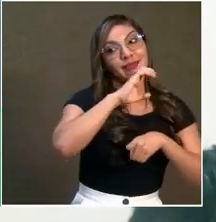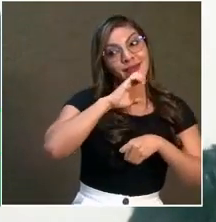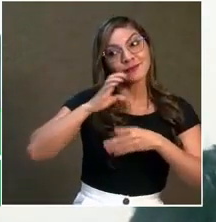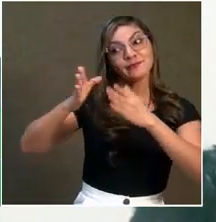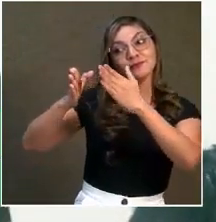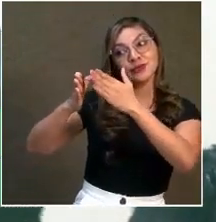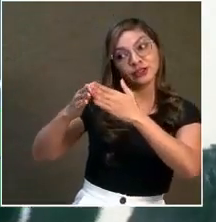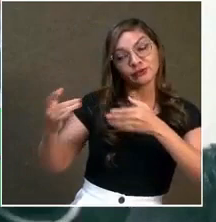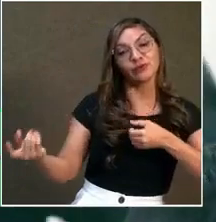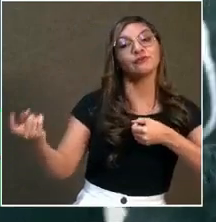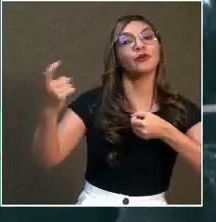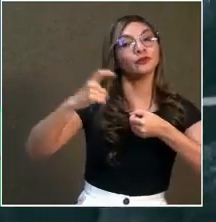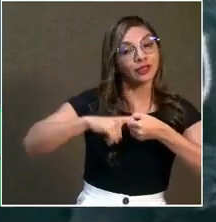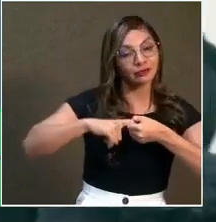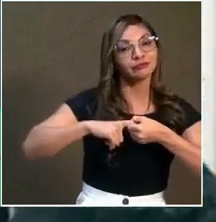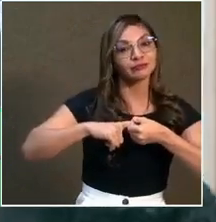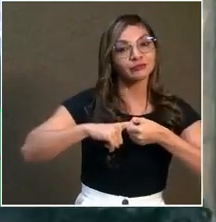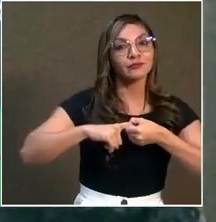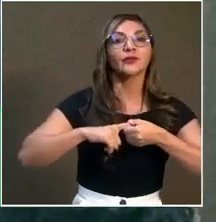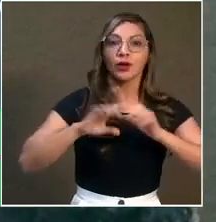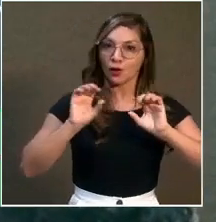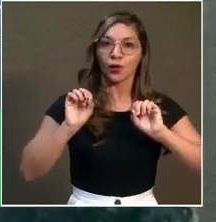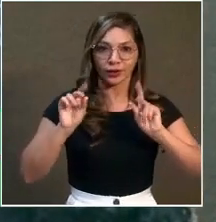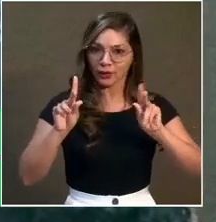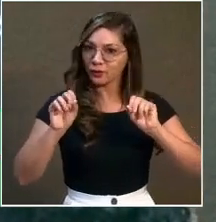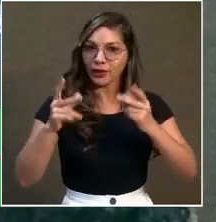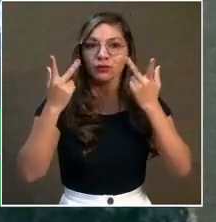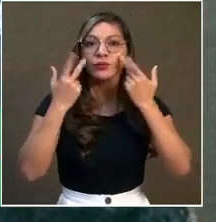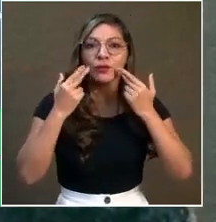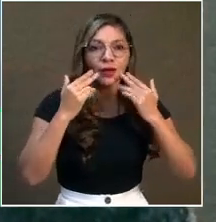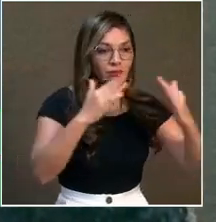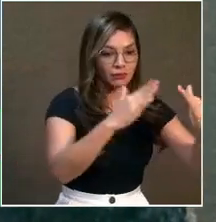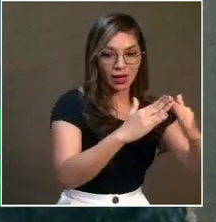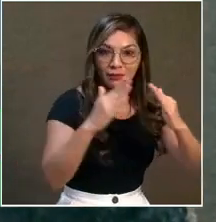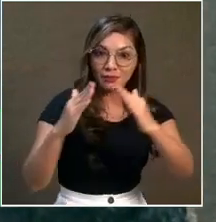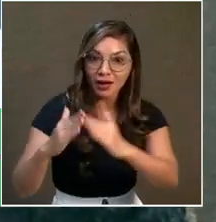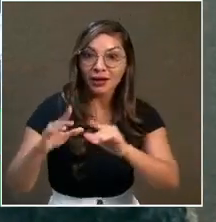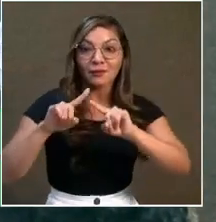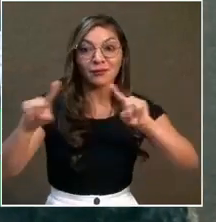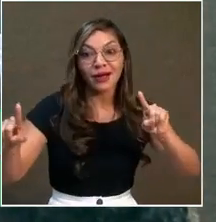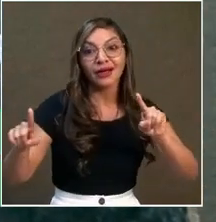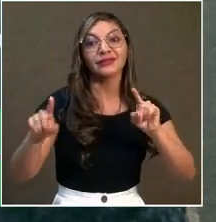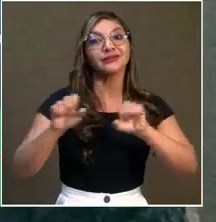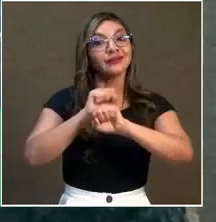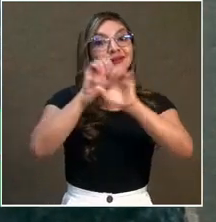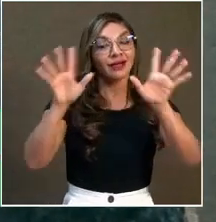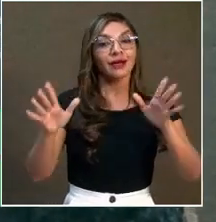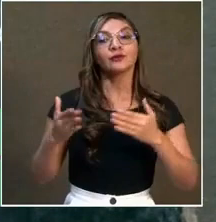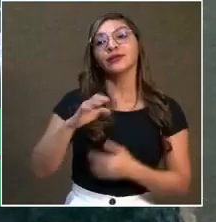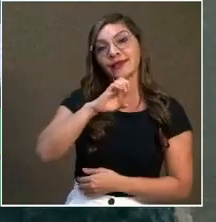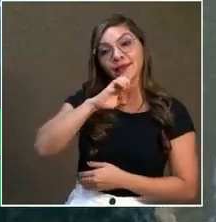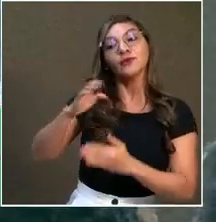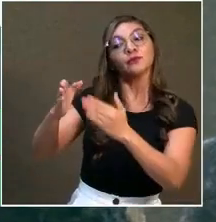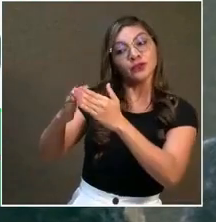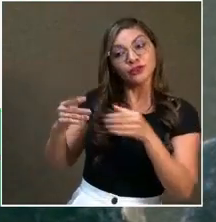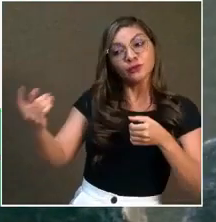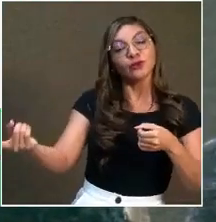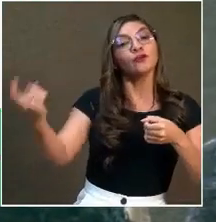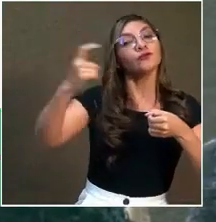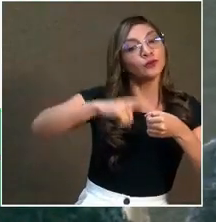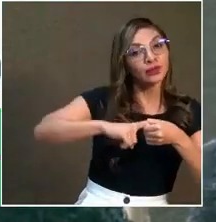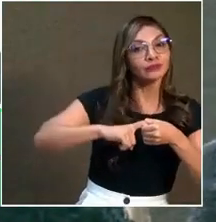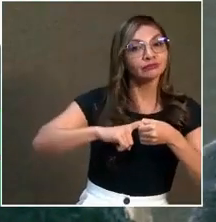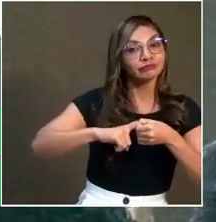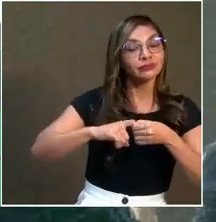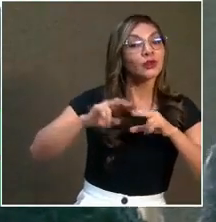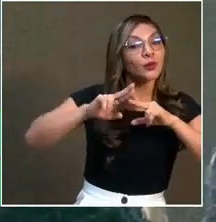ele... Eles ficariam em casas separadas, isso é indiscutível. Ela deixa claro. Mas ela pediu para ele retornar, por